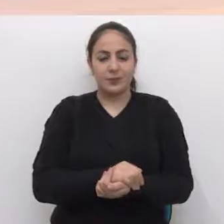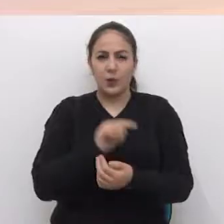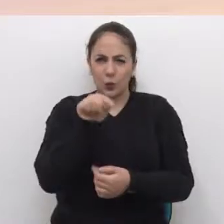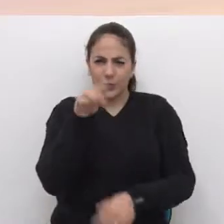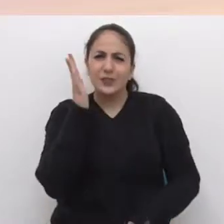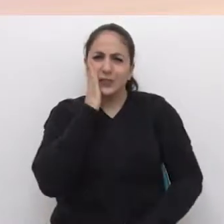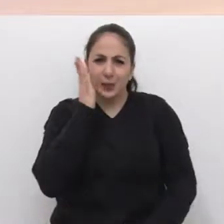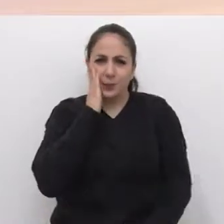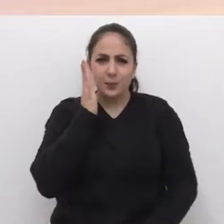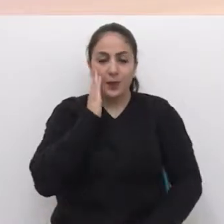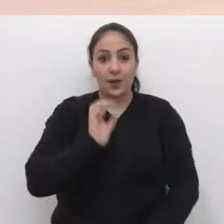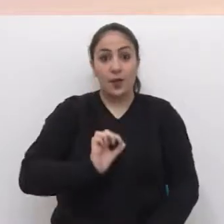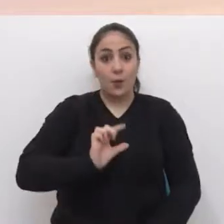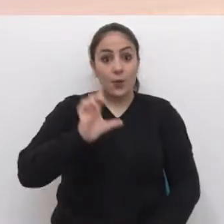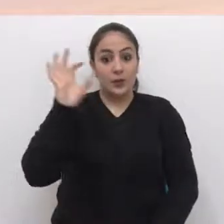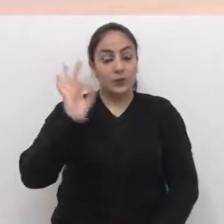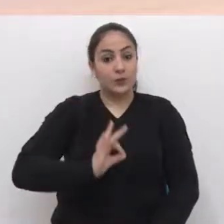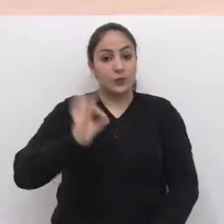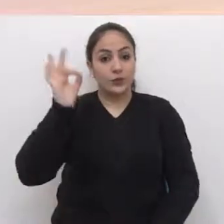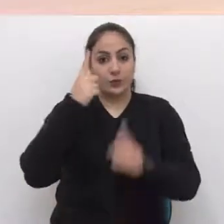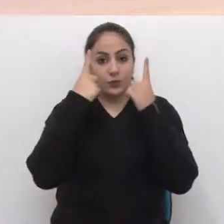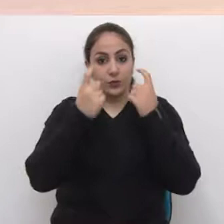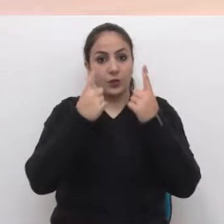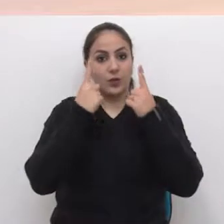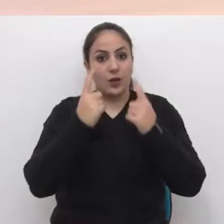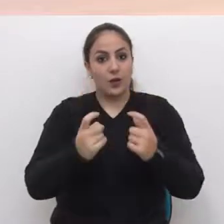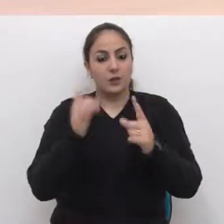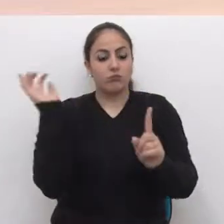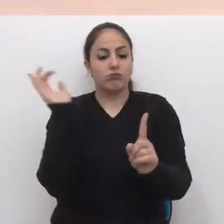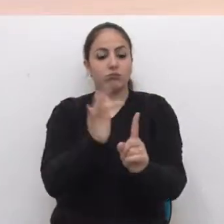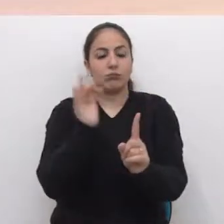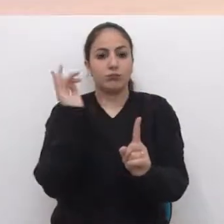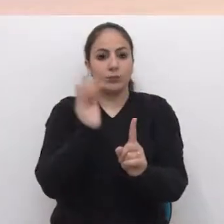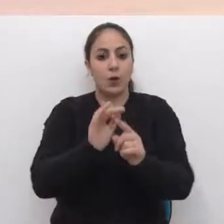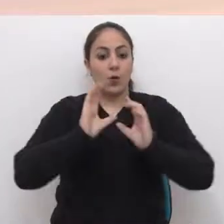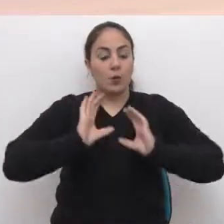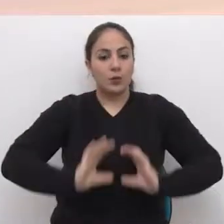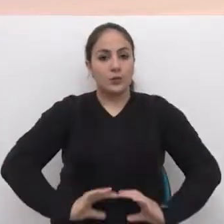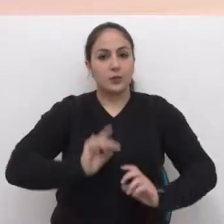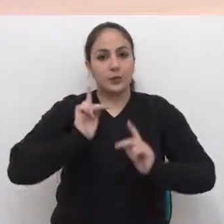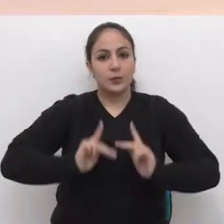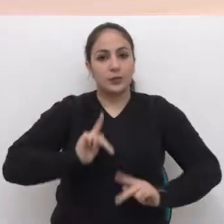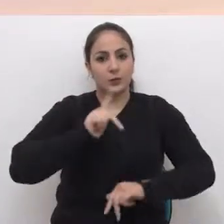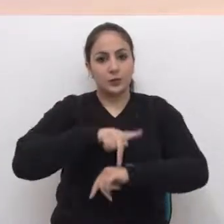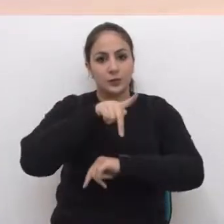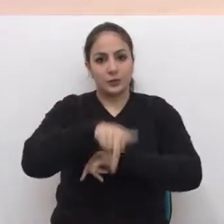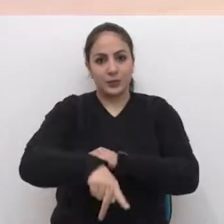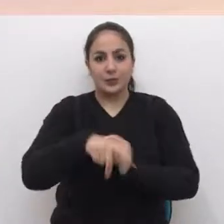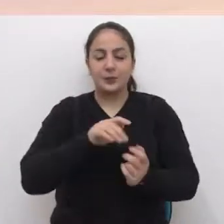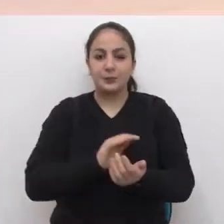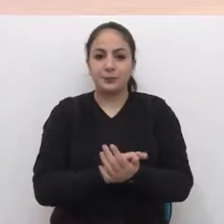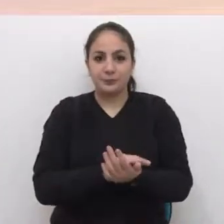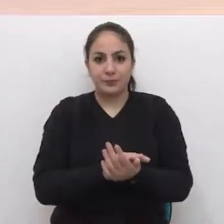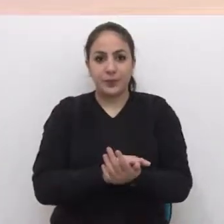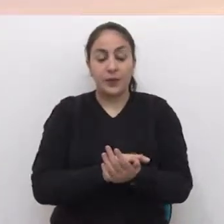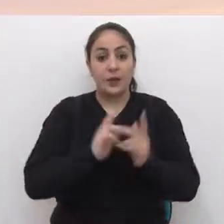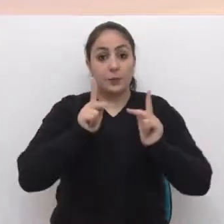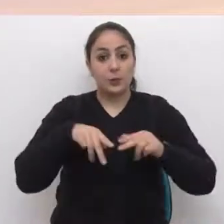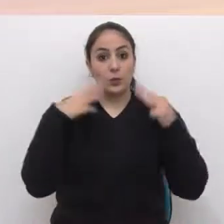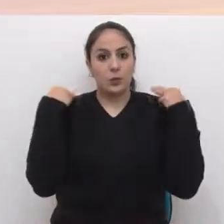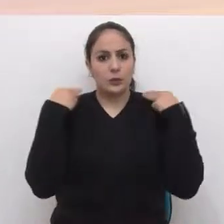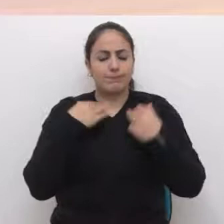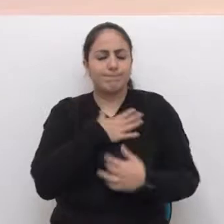Você sabia que o aumento do índice de violência tem afetado diretamente o comportamento dos passofundenses? Os motoristas se